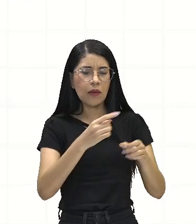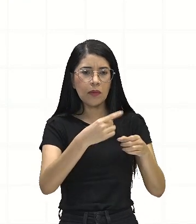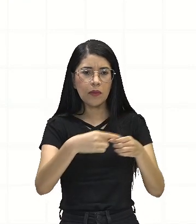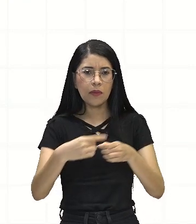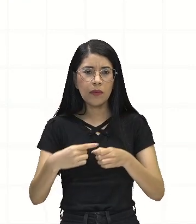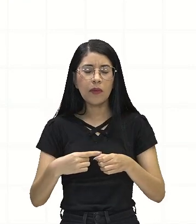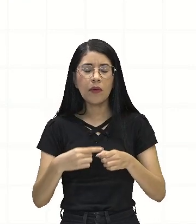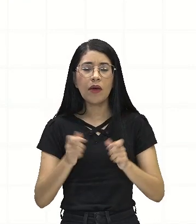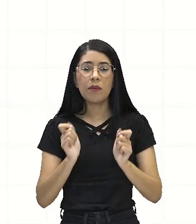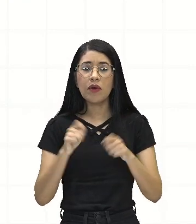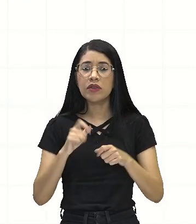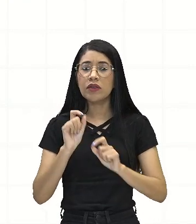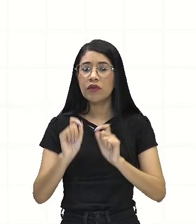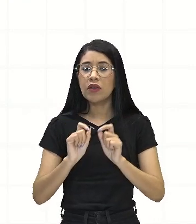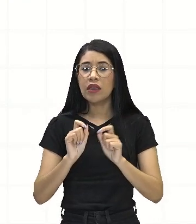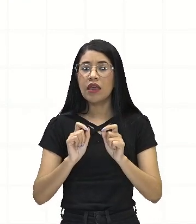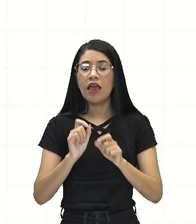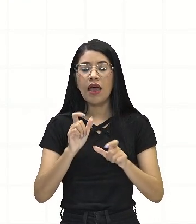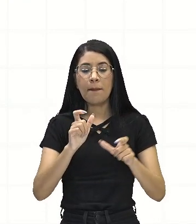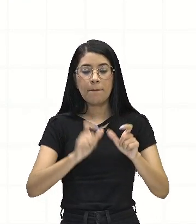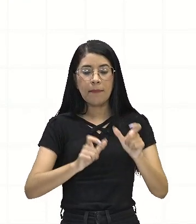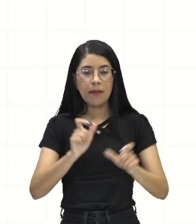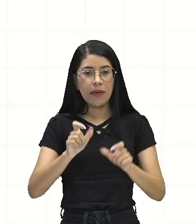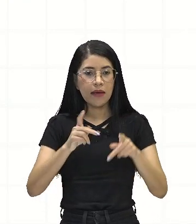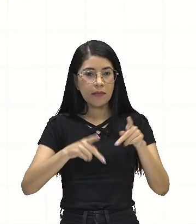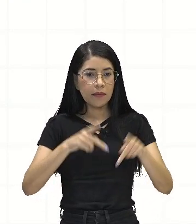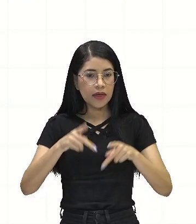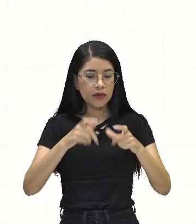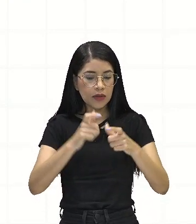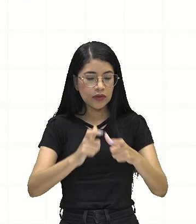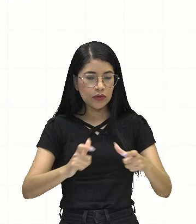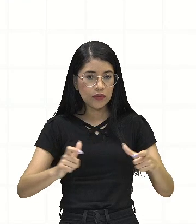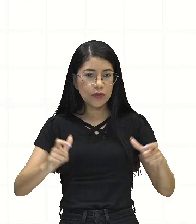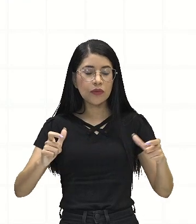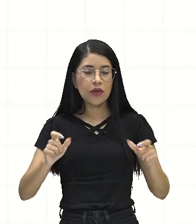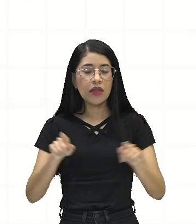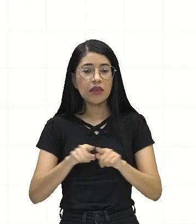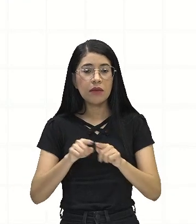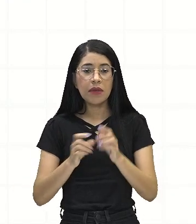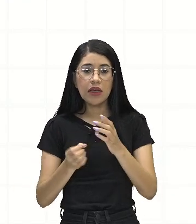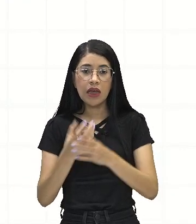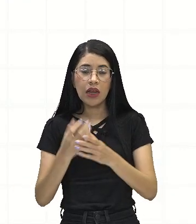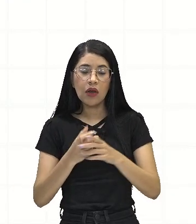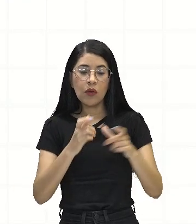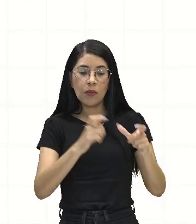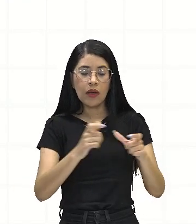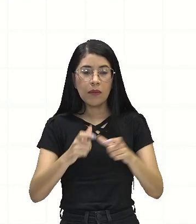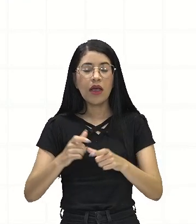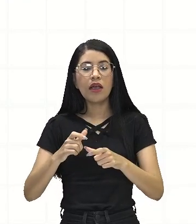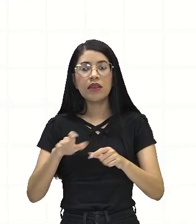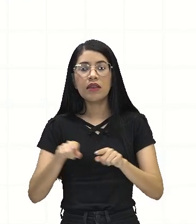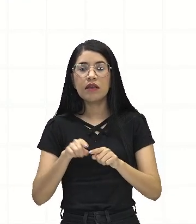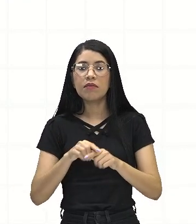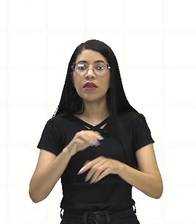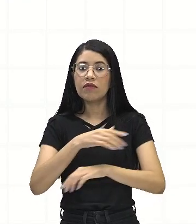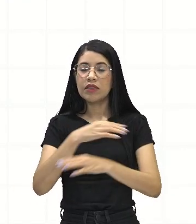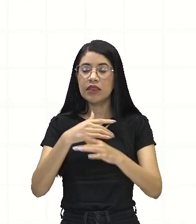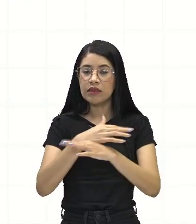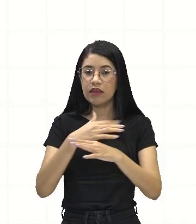contribuiu aí para o crescimento da infraestrutura no nosso país. Vamos mais a um infográfico, aí a gente